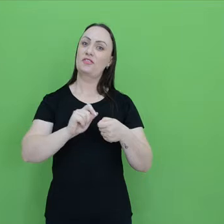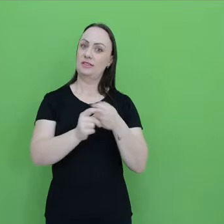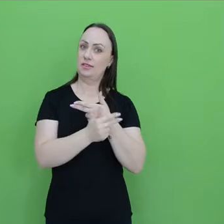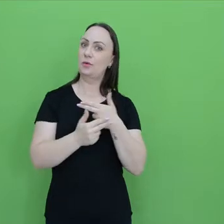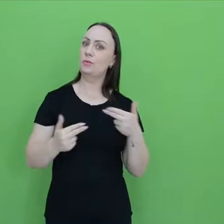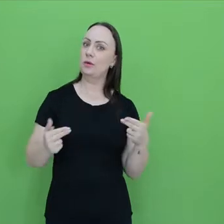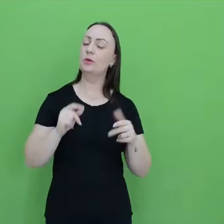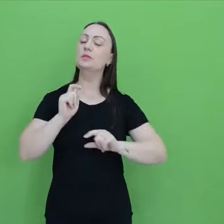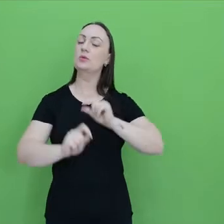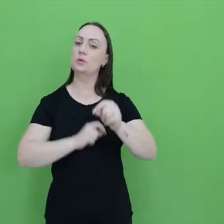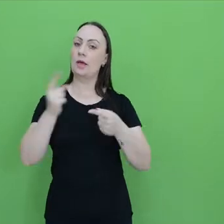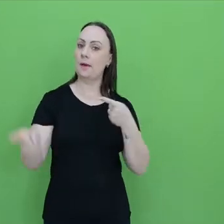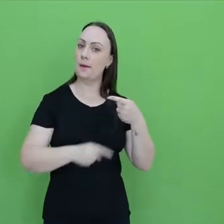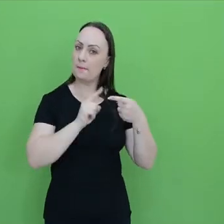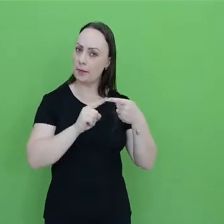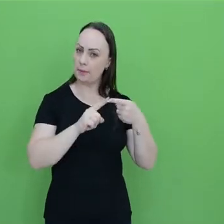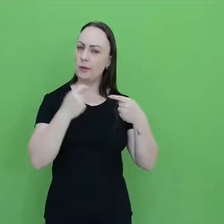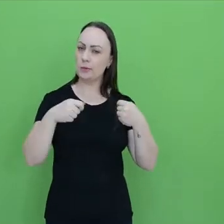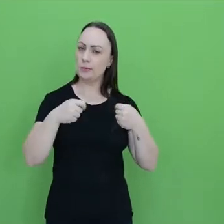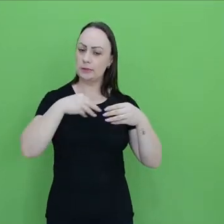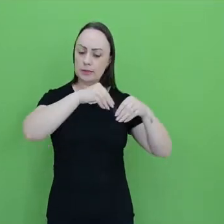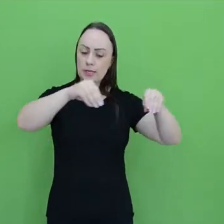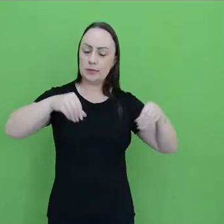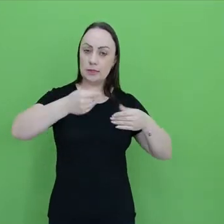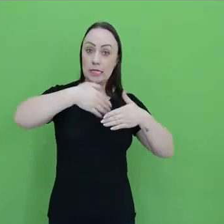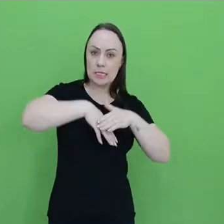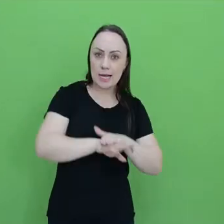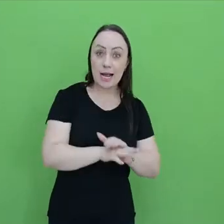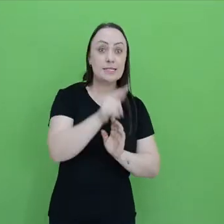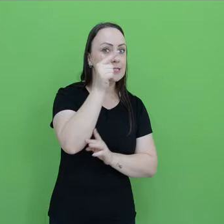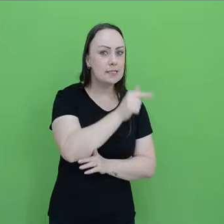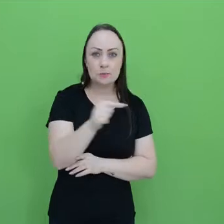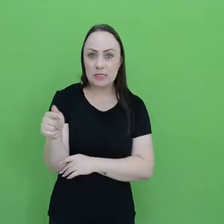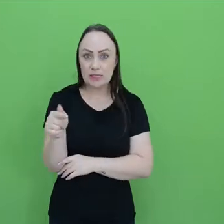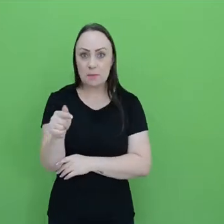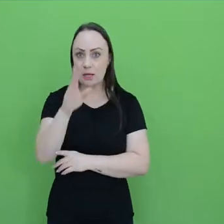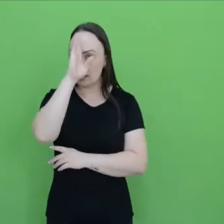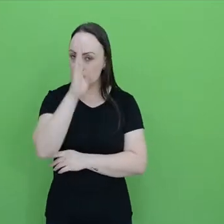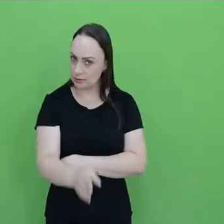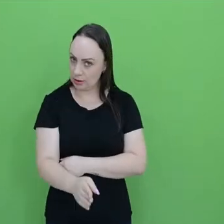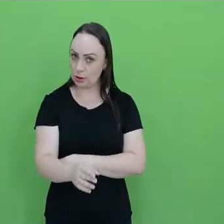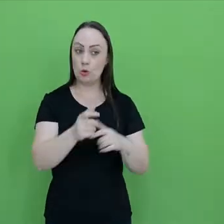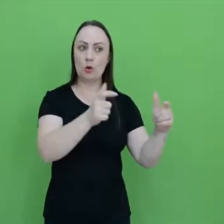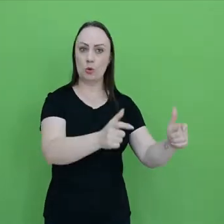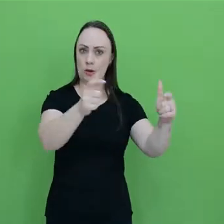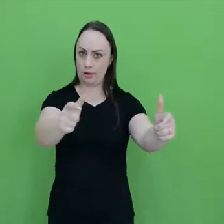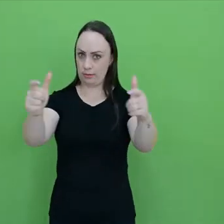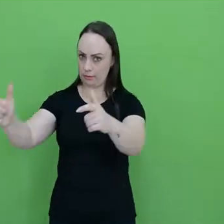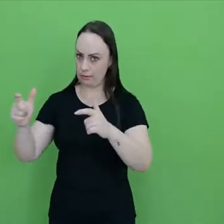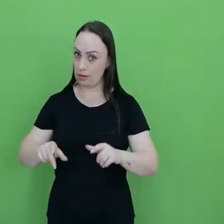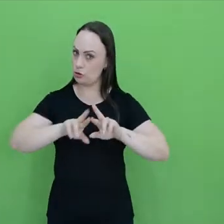coisas. Primeiro, ela teria que enterrar a boneca por 7 dias seguidos em lugares